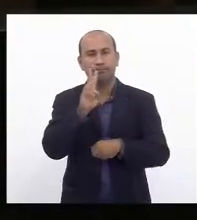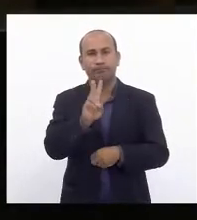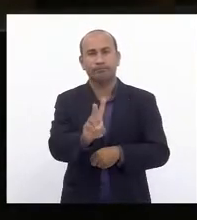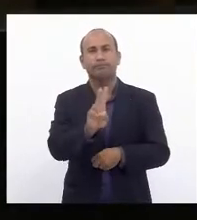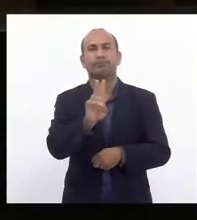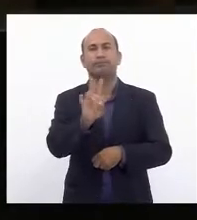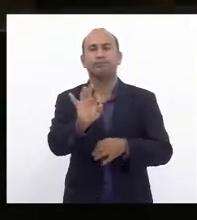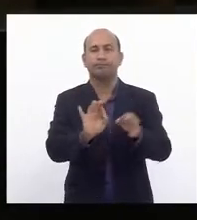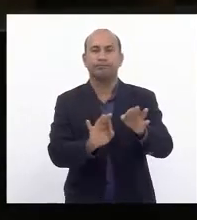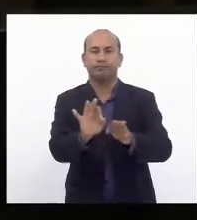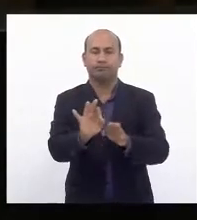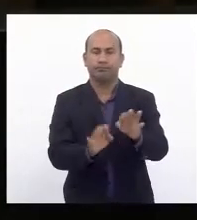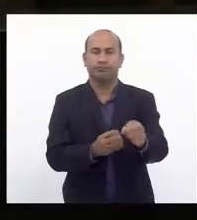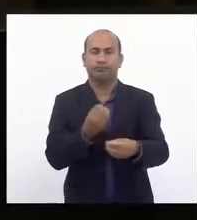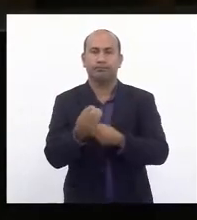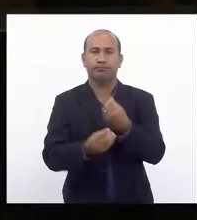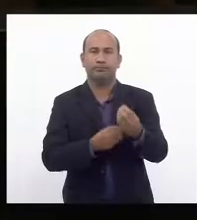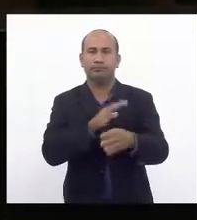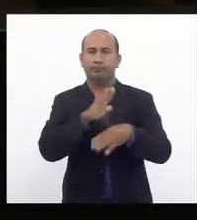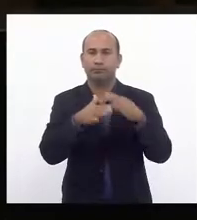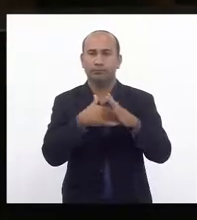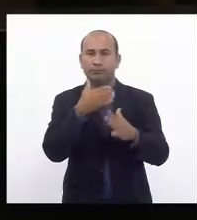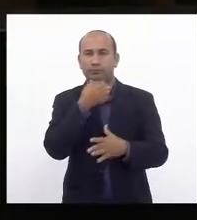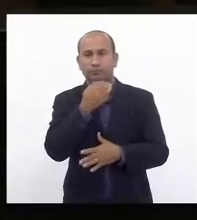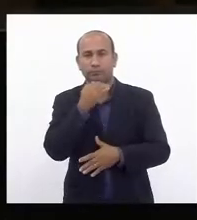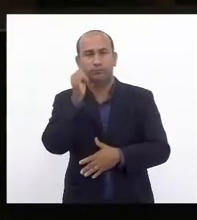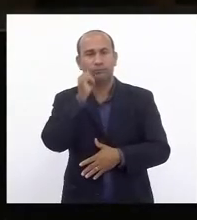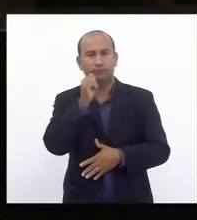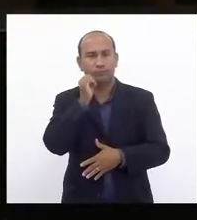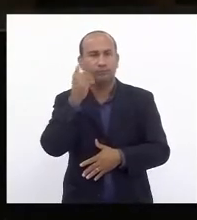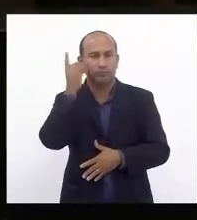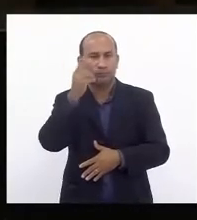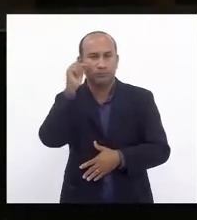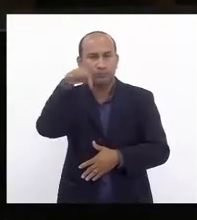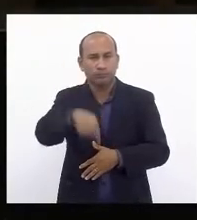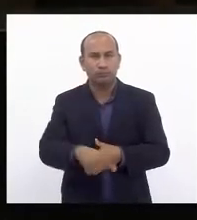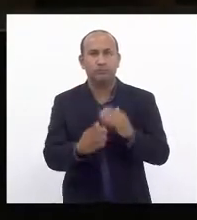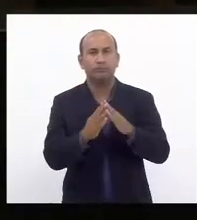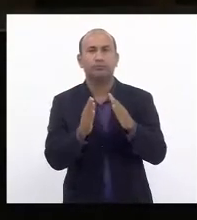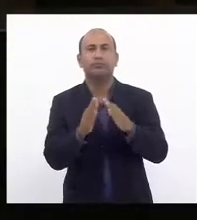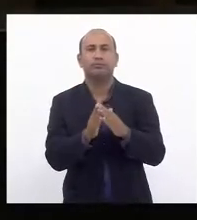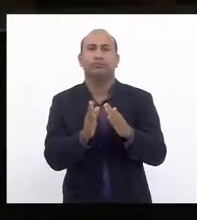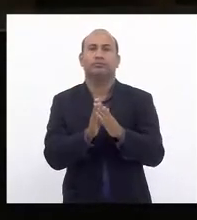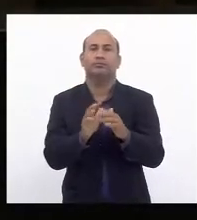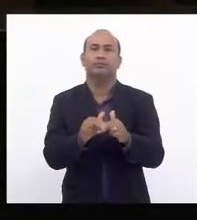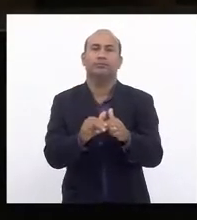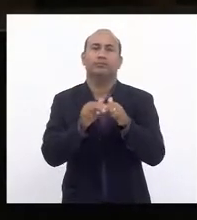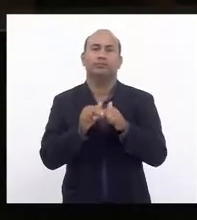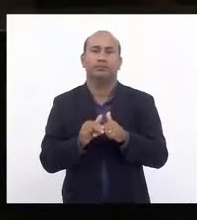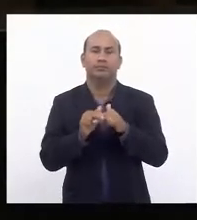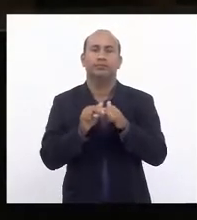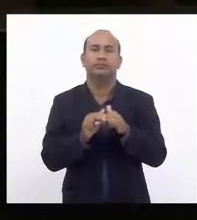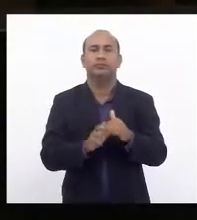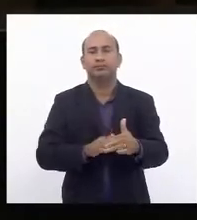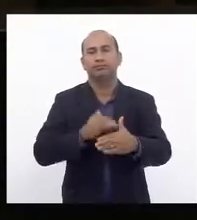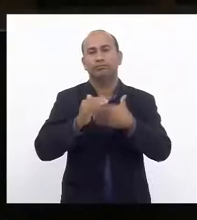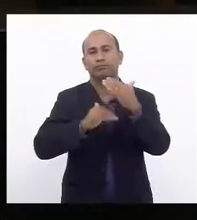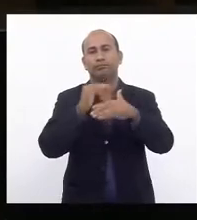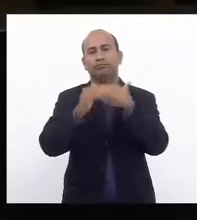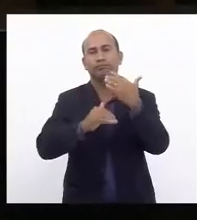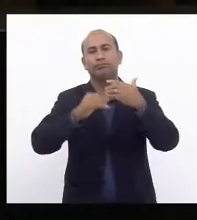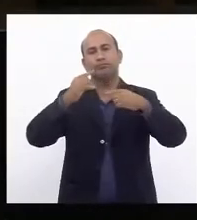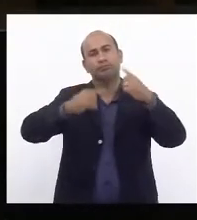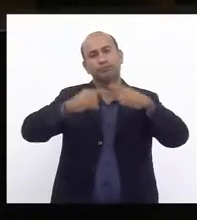assim como todas as deputadas e deputados aqui nessa casa, que não se assenhoraram desse processo, dessa